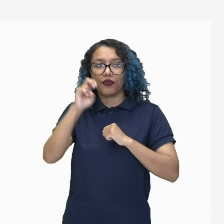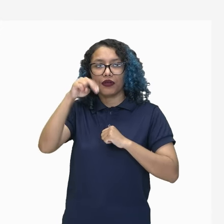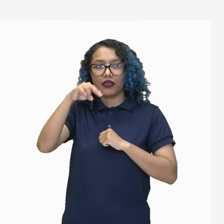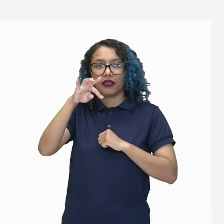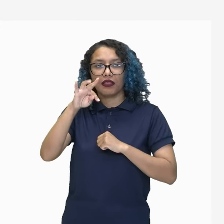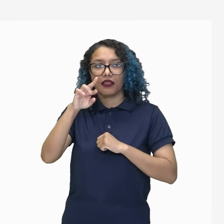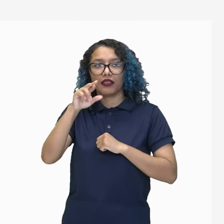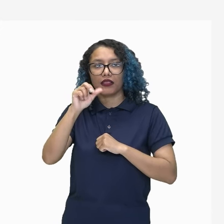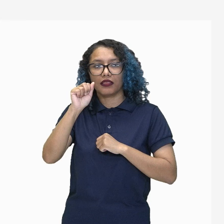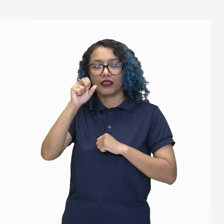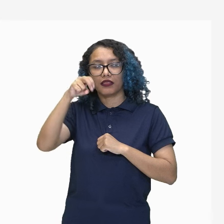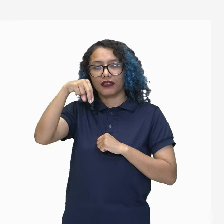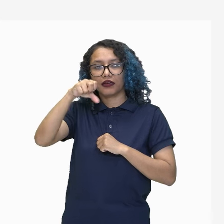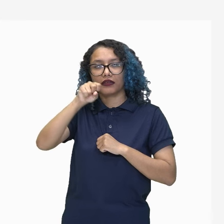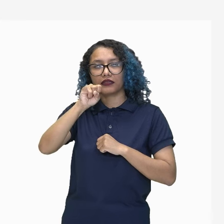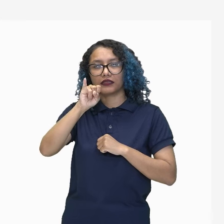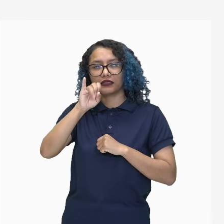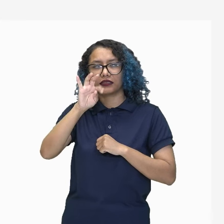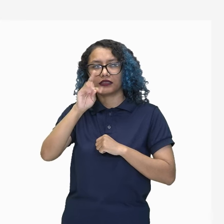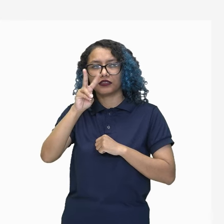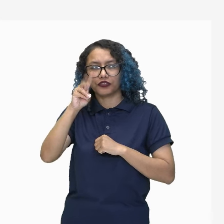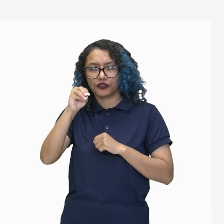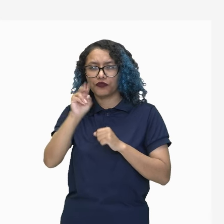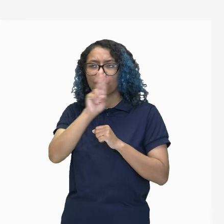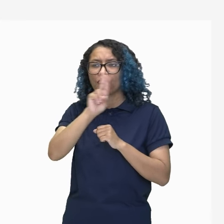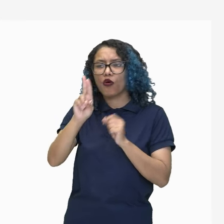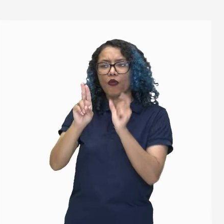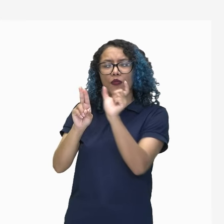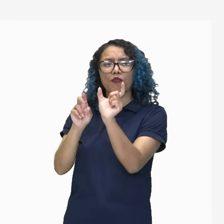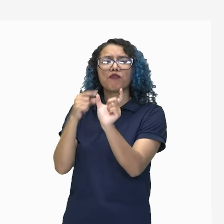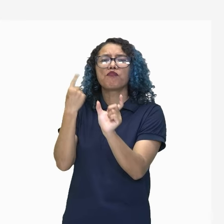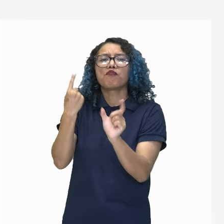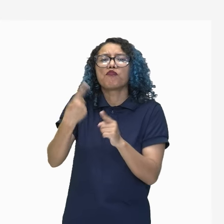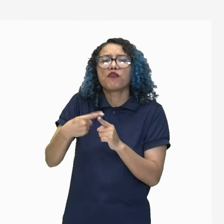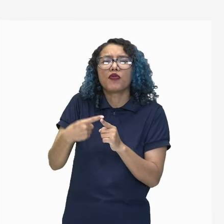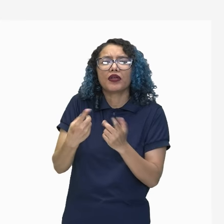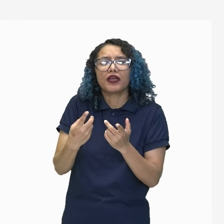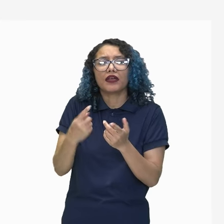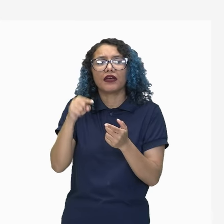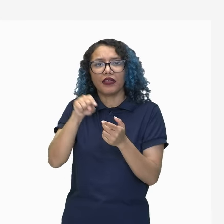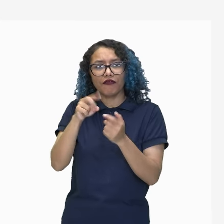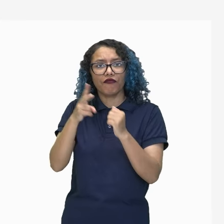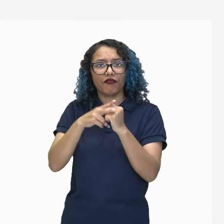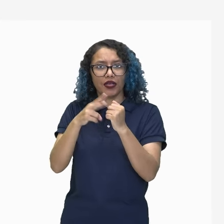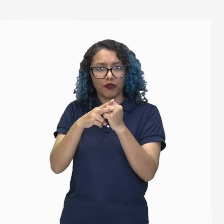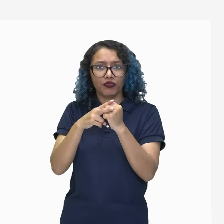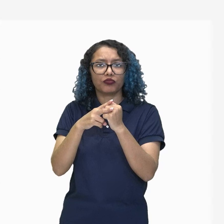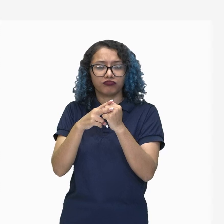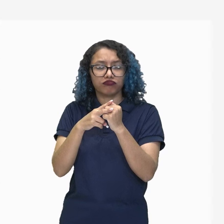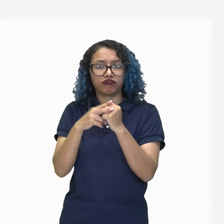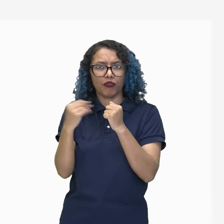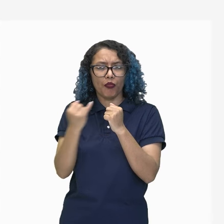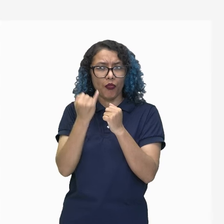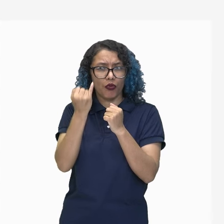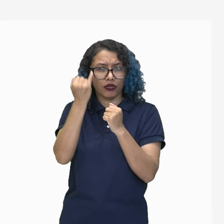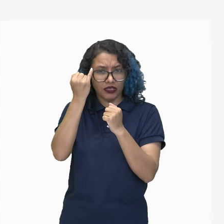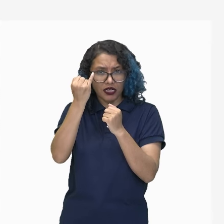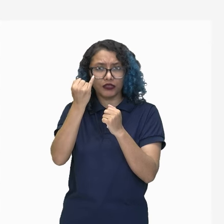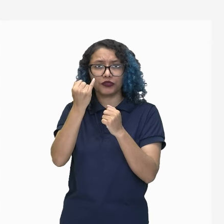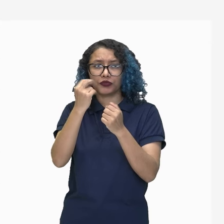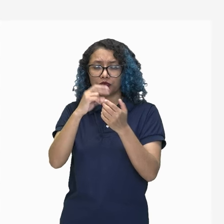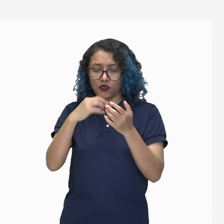intransitivos. Eles têm esse nome porque eles são verbos significativos que têm um sentido